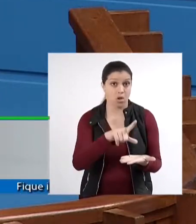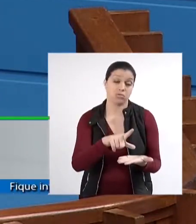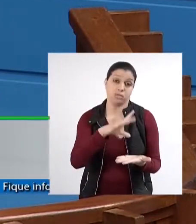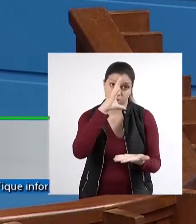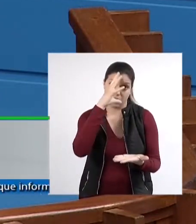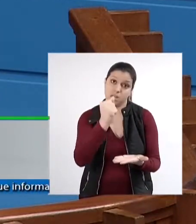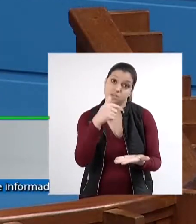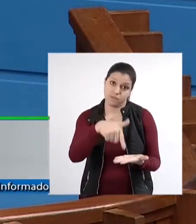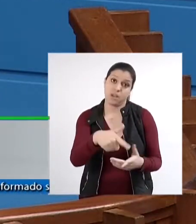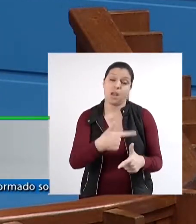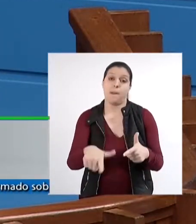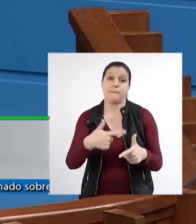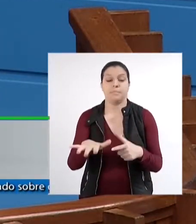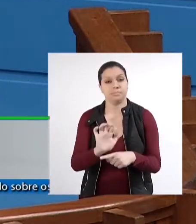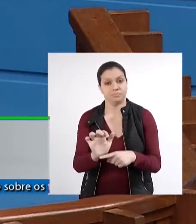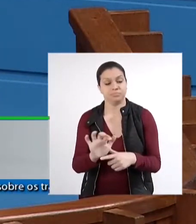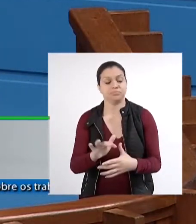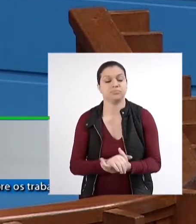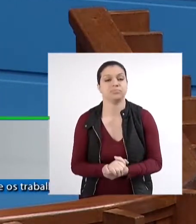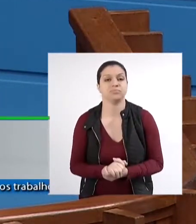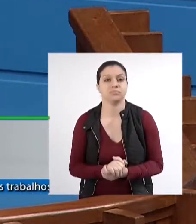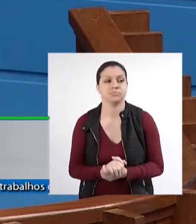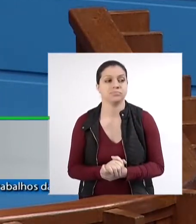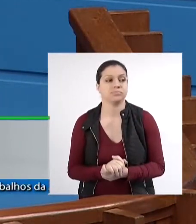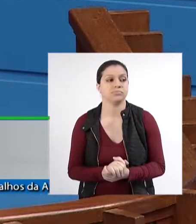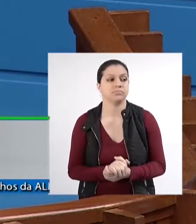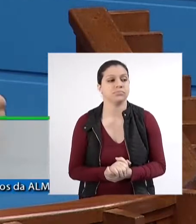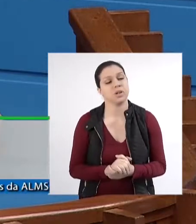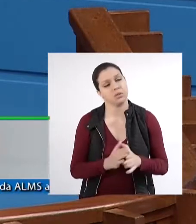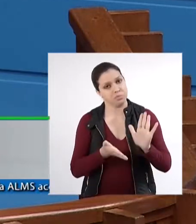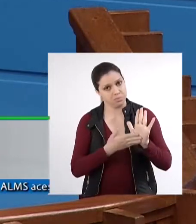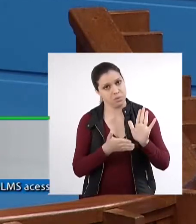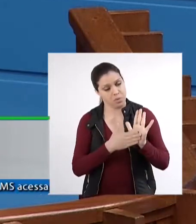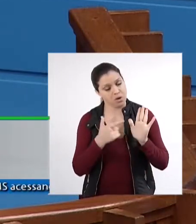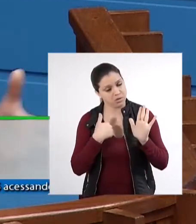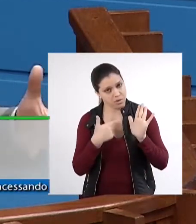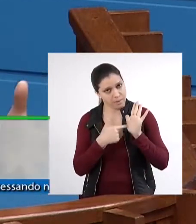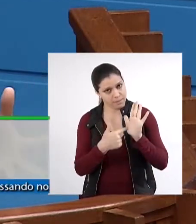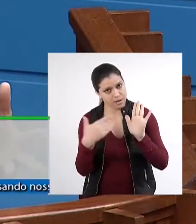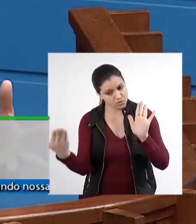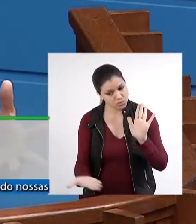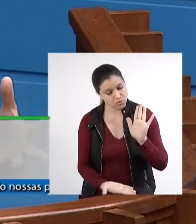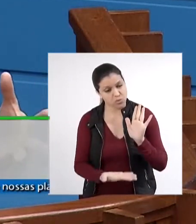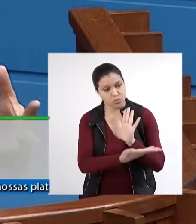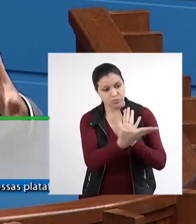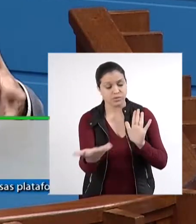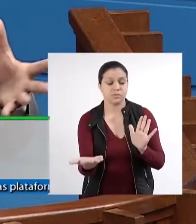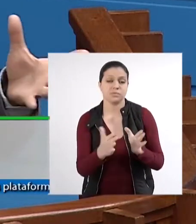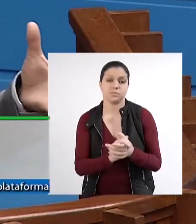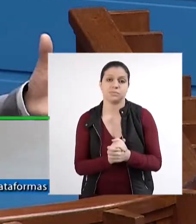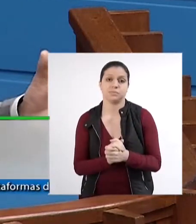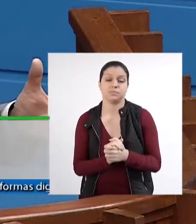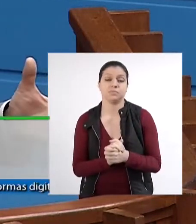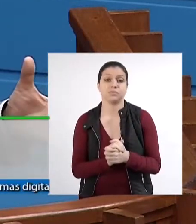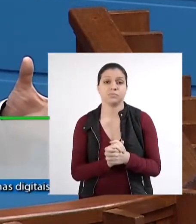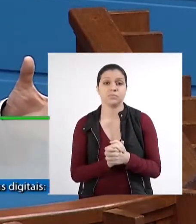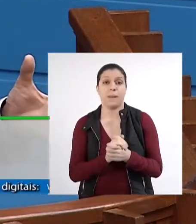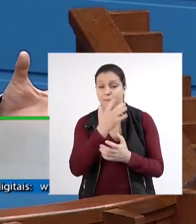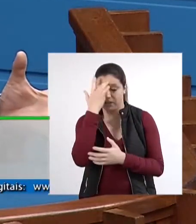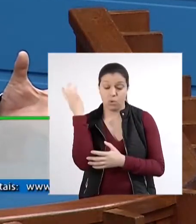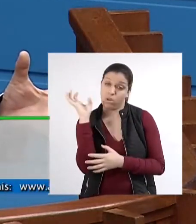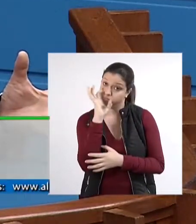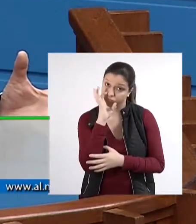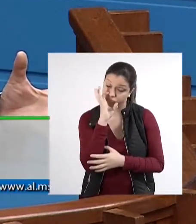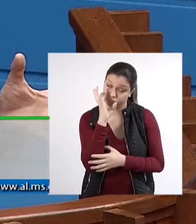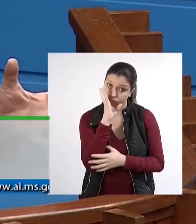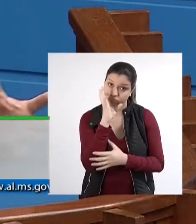coisas andem da forma como nós queremos. Então, essa é uma proposta que eu estou apresentando aqui publicamente para que as pessoas que nos